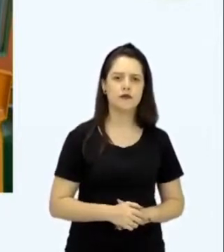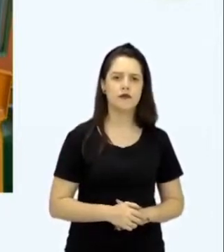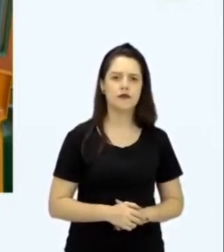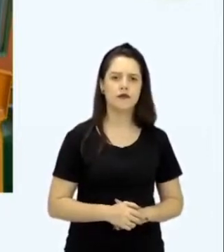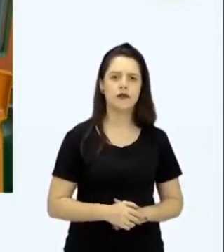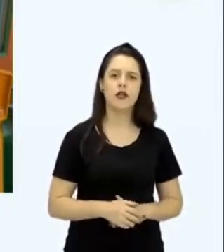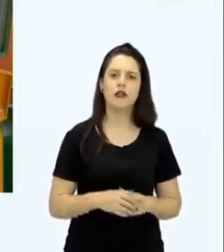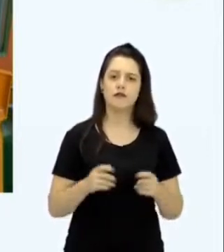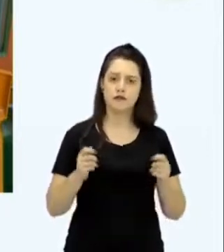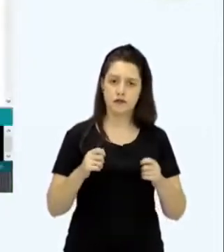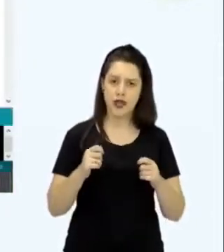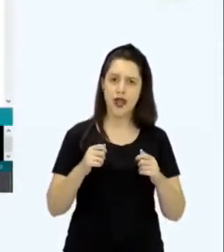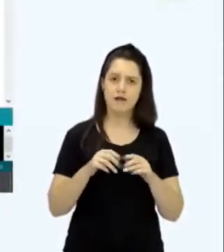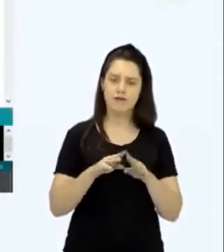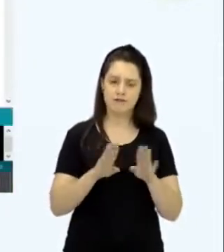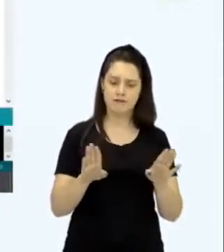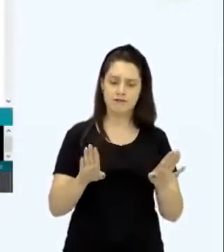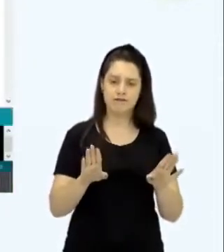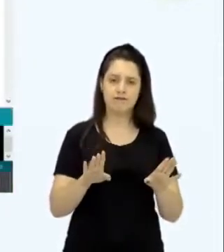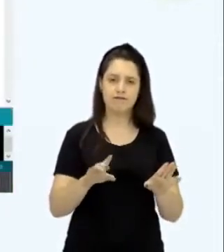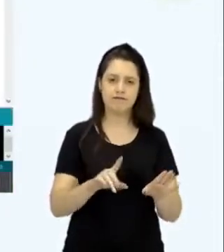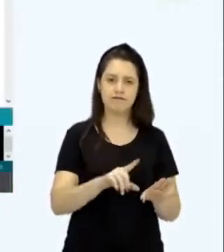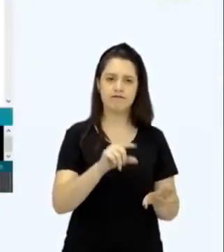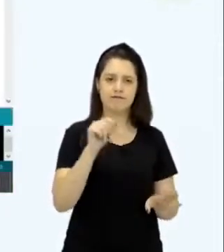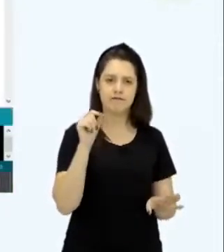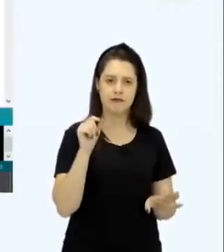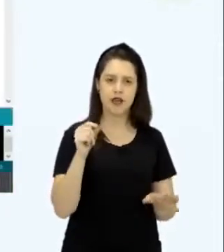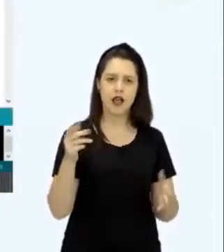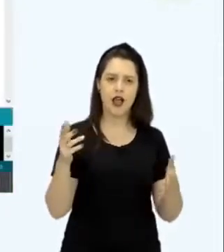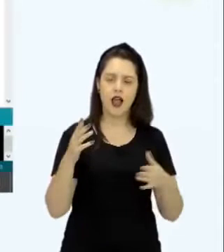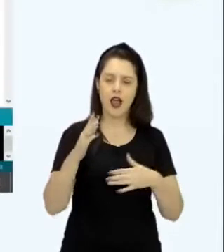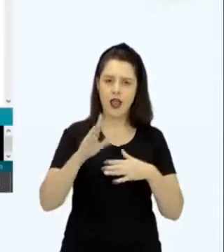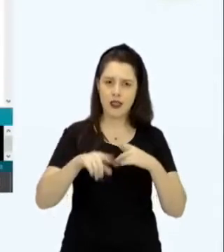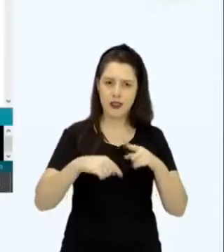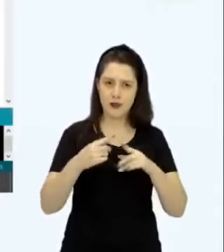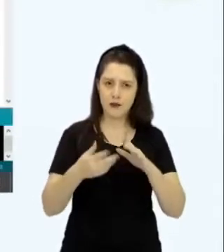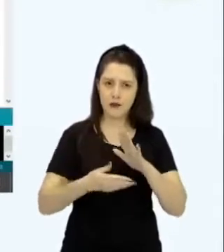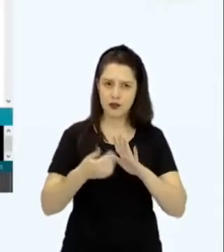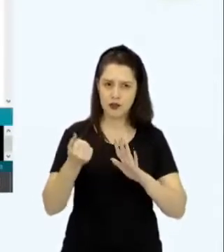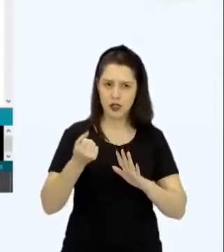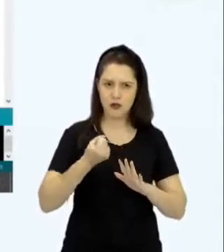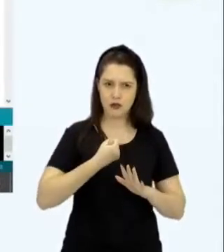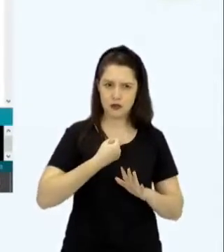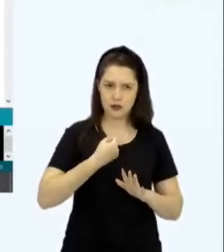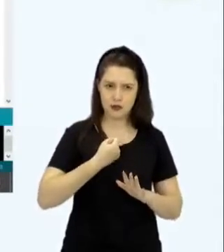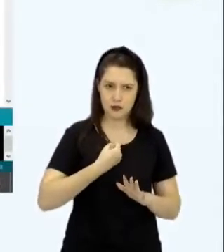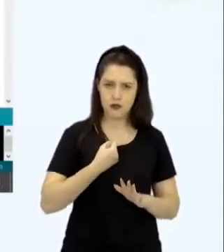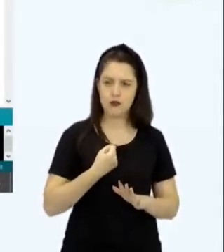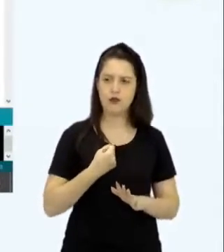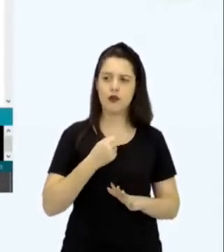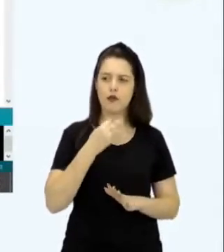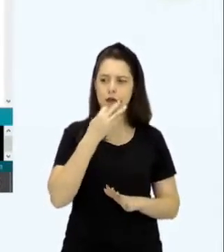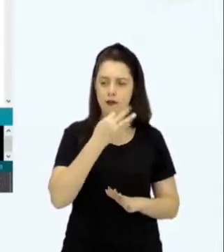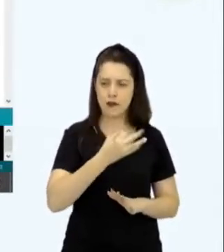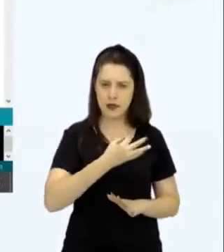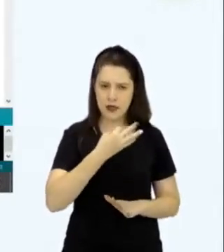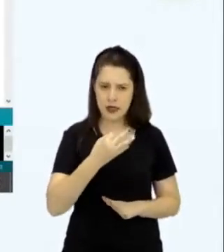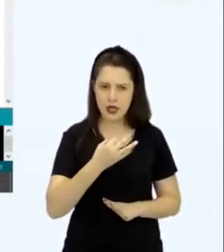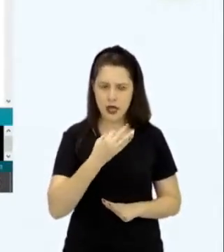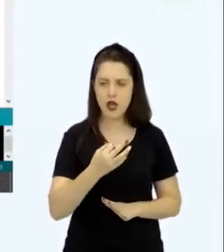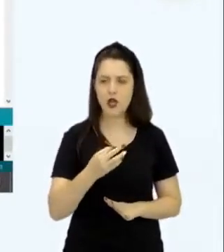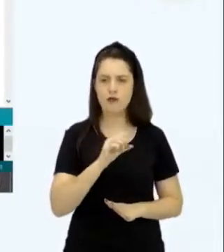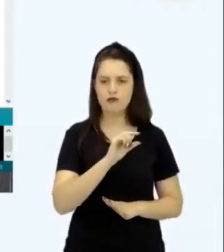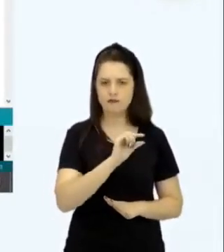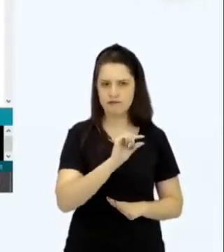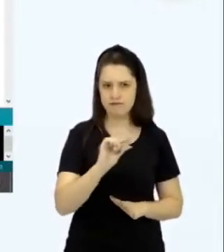a leitura da nossa porta. Então, eu vou aqui retirar os números que a gente tinha comentado, esse 500 e 2500.